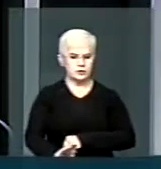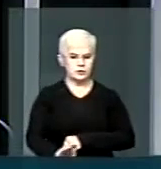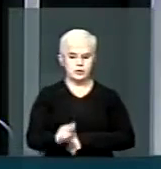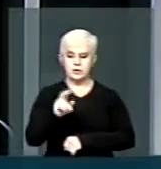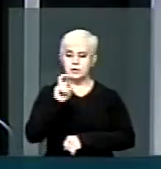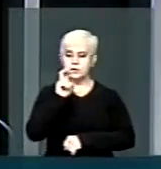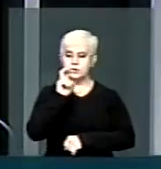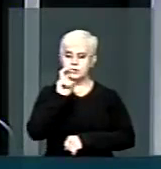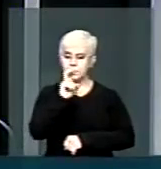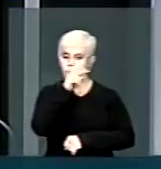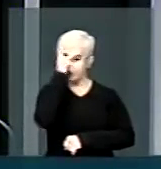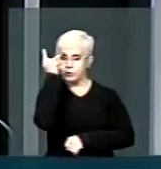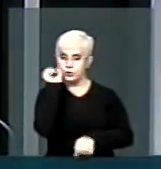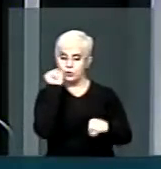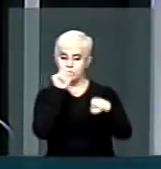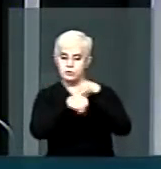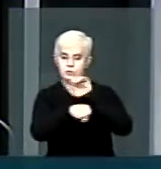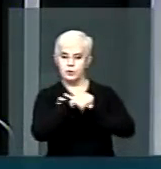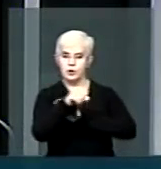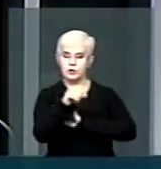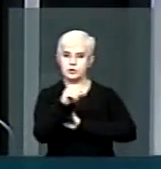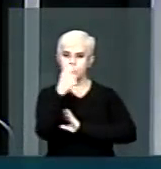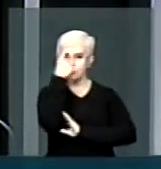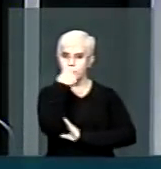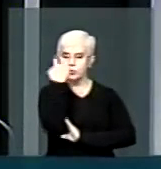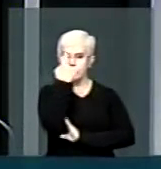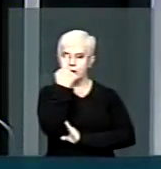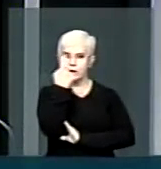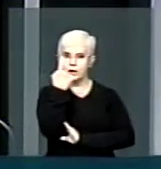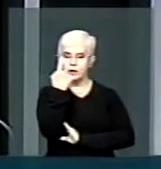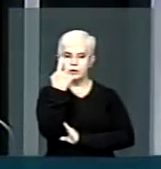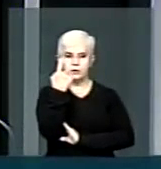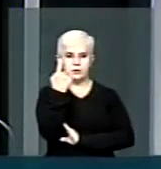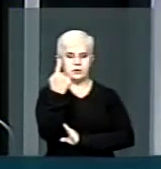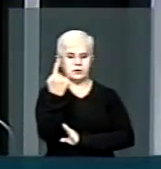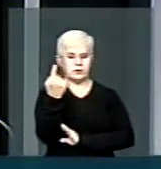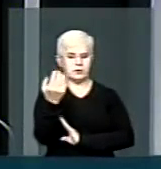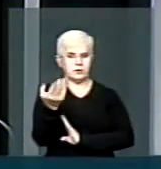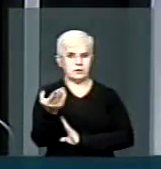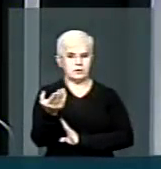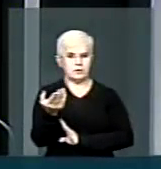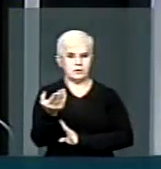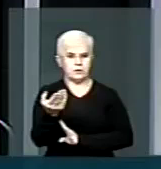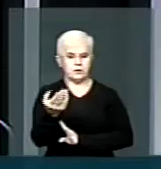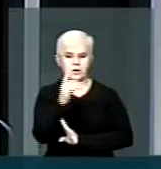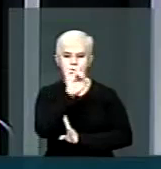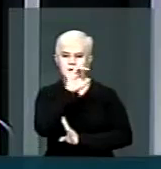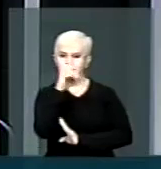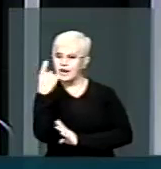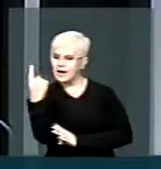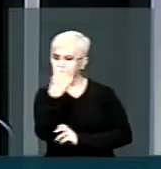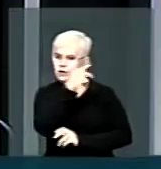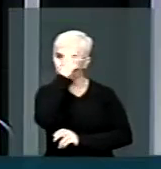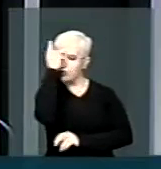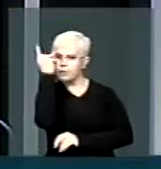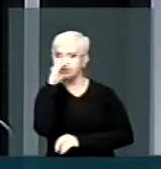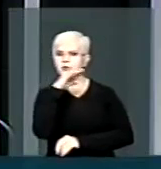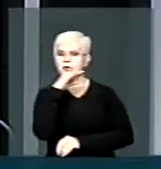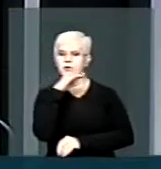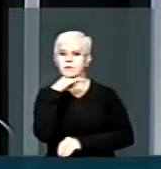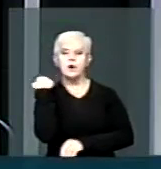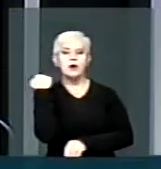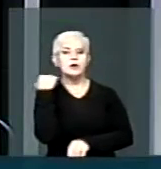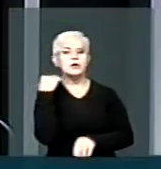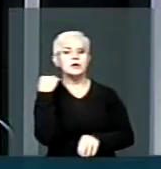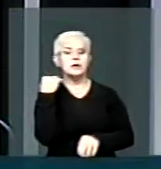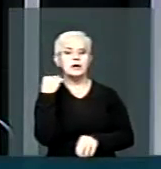por hora. Uma a cada 12 minutos. Isso é, senhores deputados,